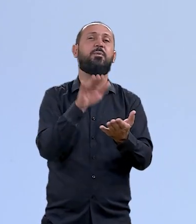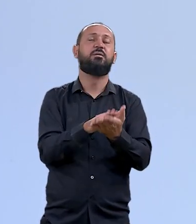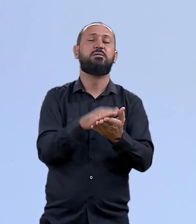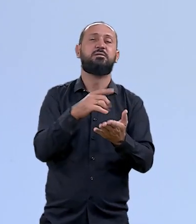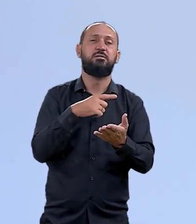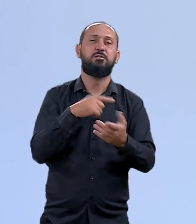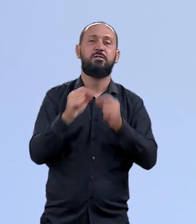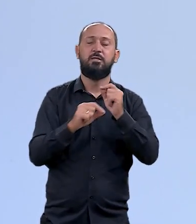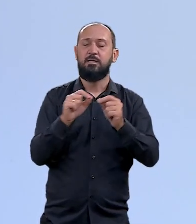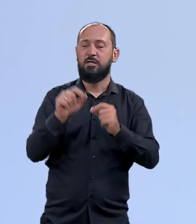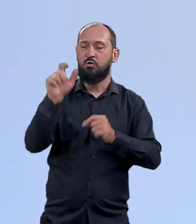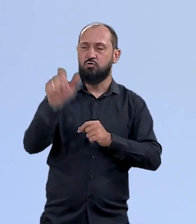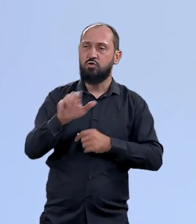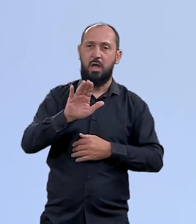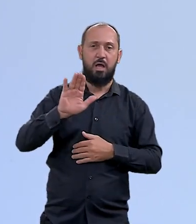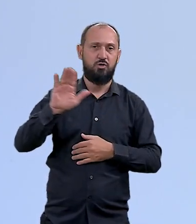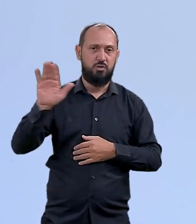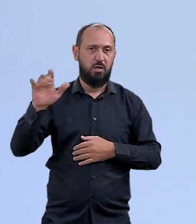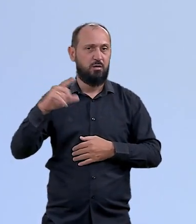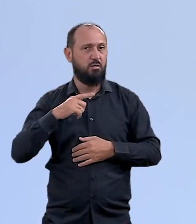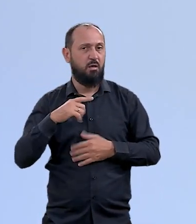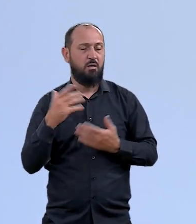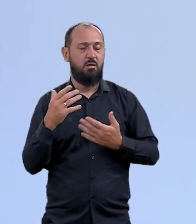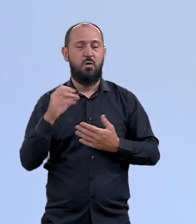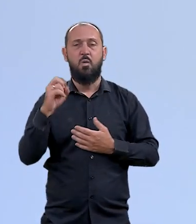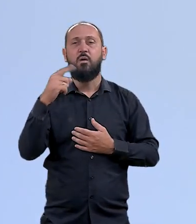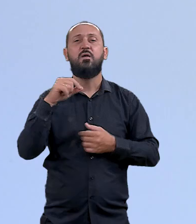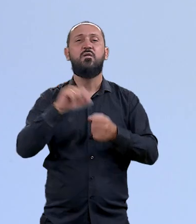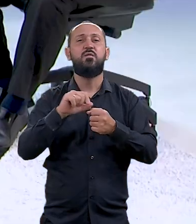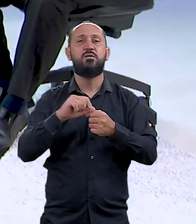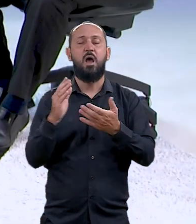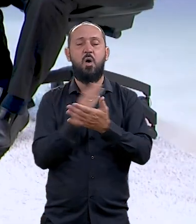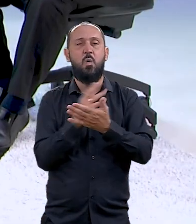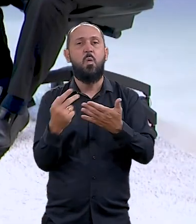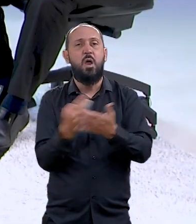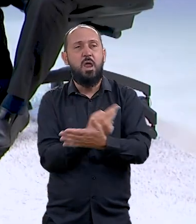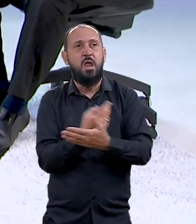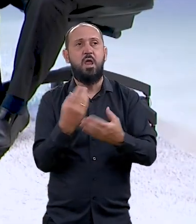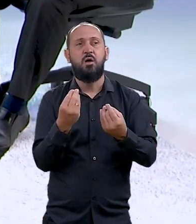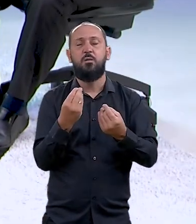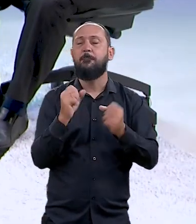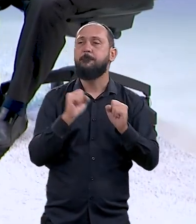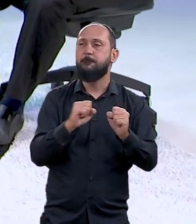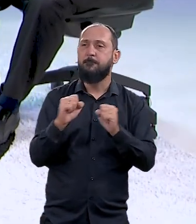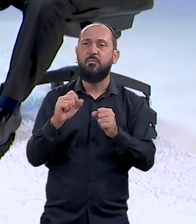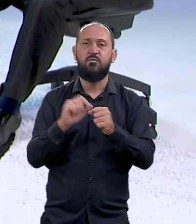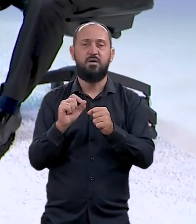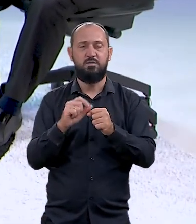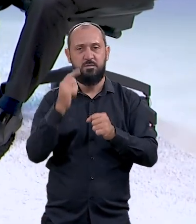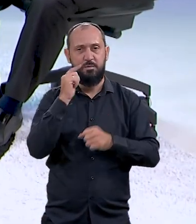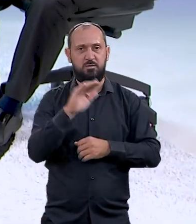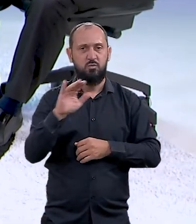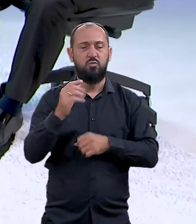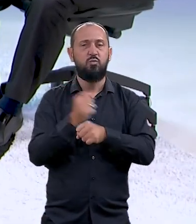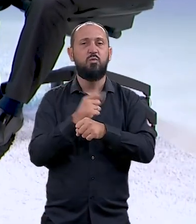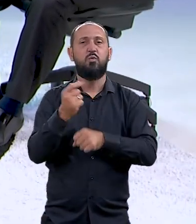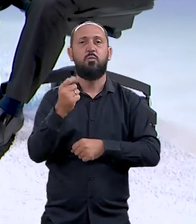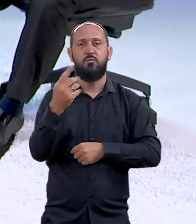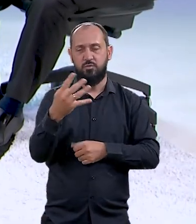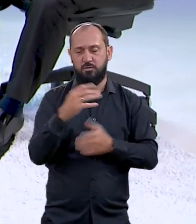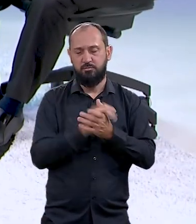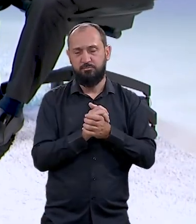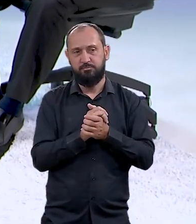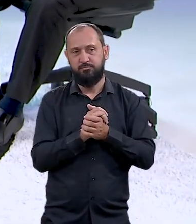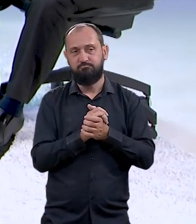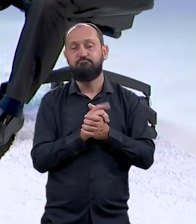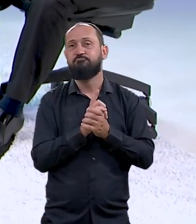e também não cabe a aplicação da multa da propaganda irregular em poder de polícia, de acordo com a súmula TSE número 18. Entendi. E já que a